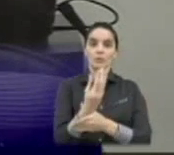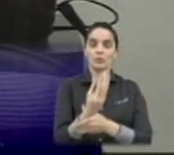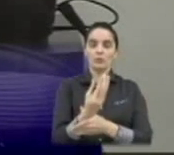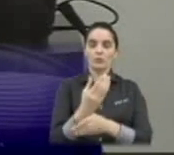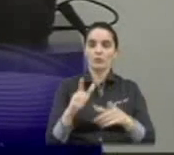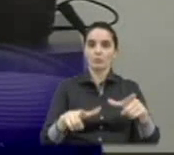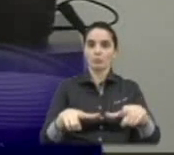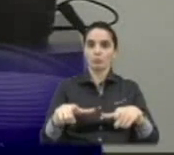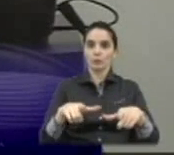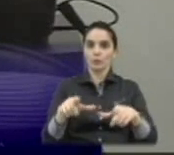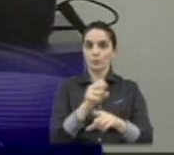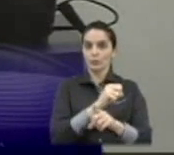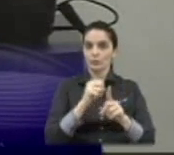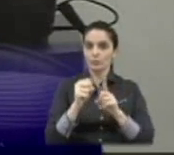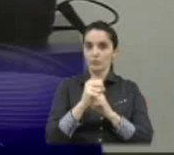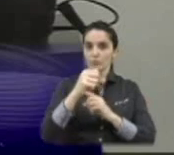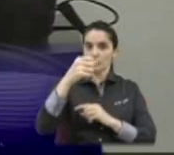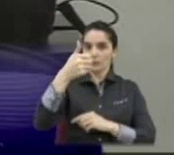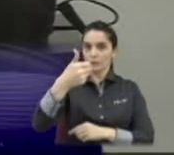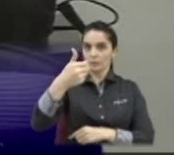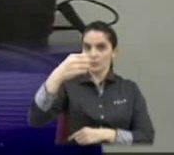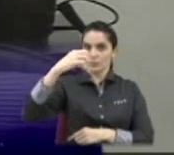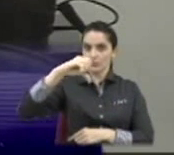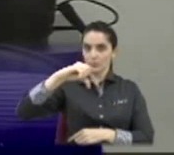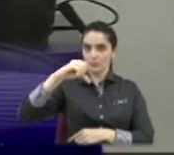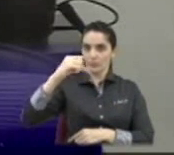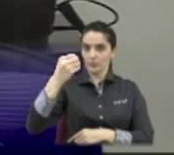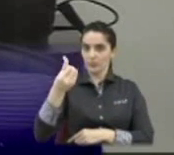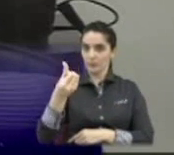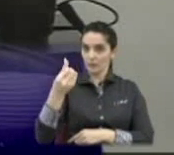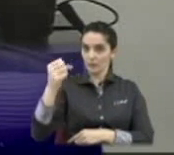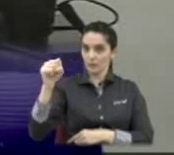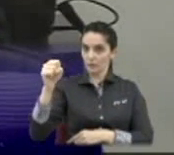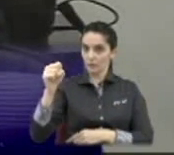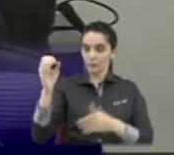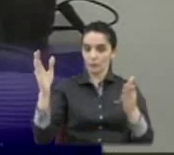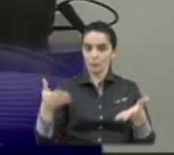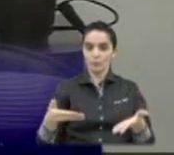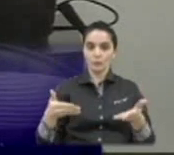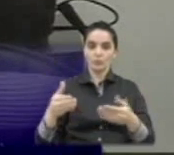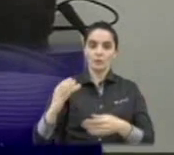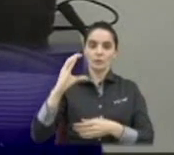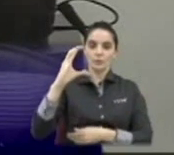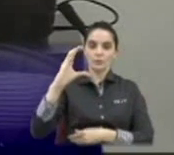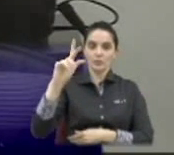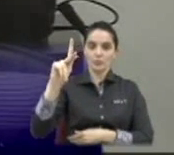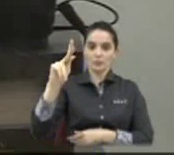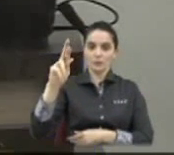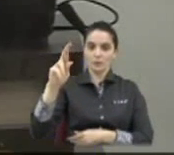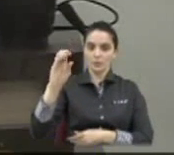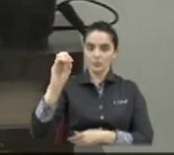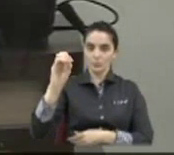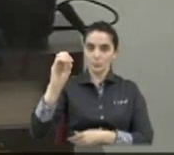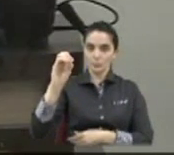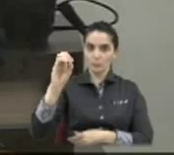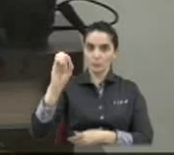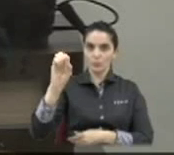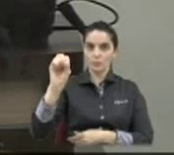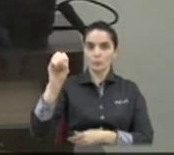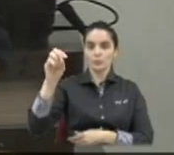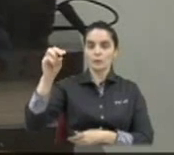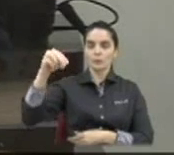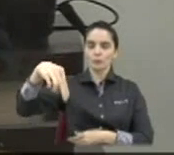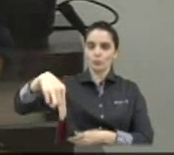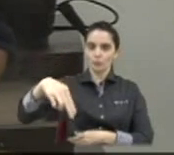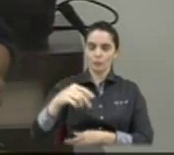Municipal em Limeira no ano de 1968. O que hoje é o CEPROSOM começou como Serviço Social Municipal.